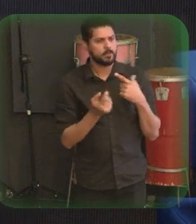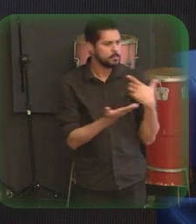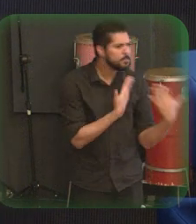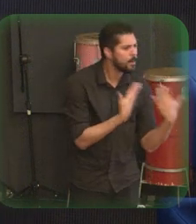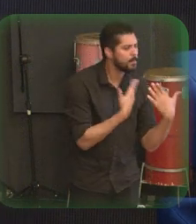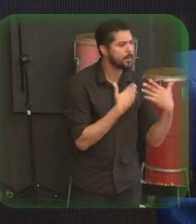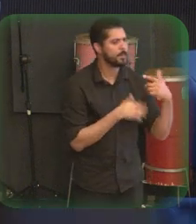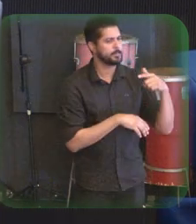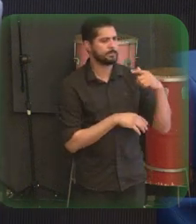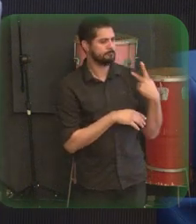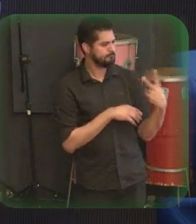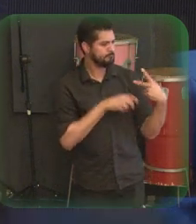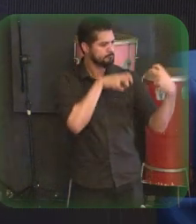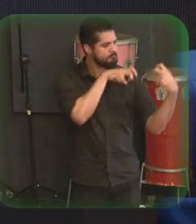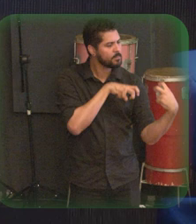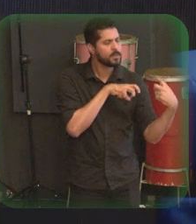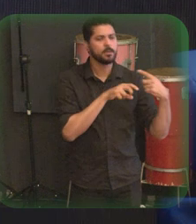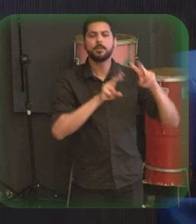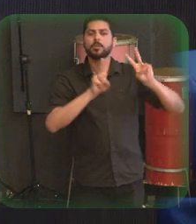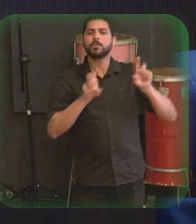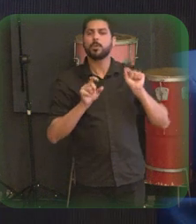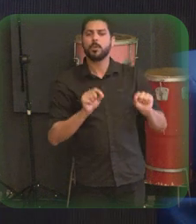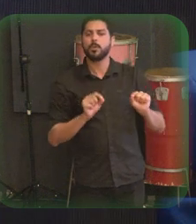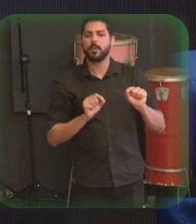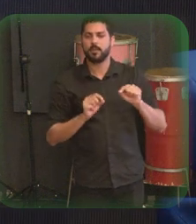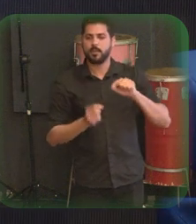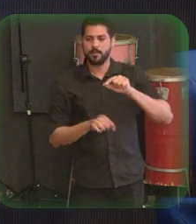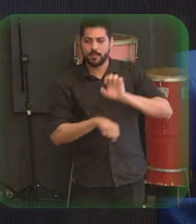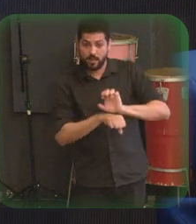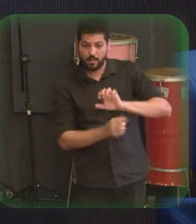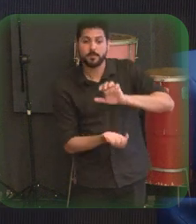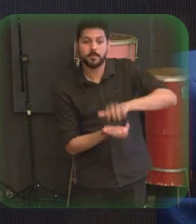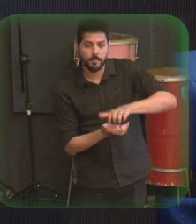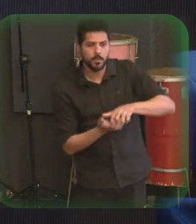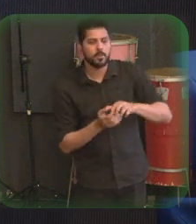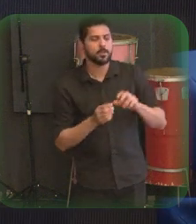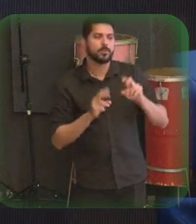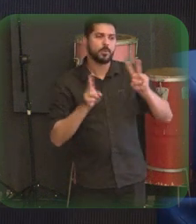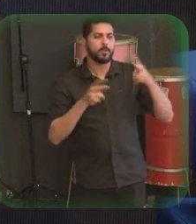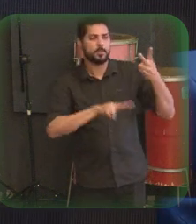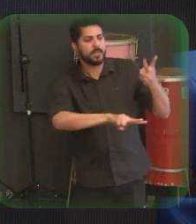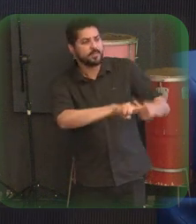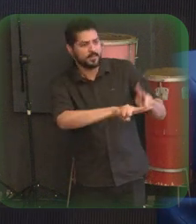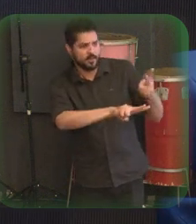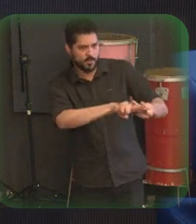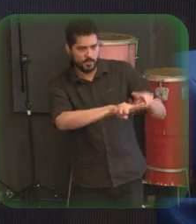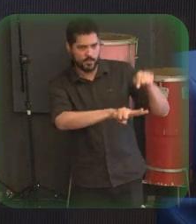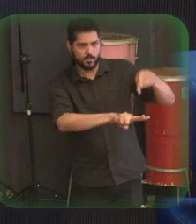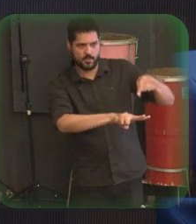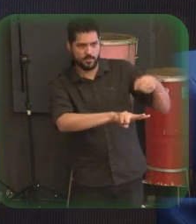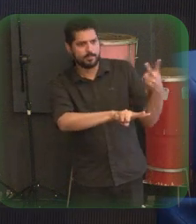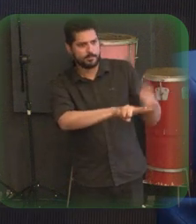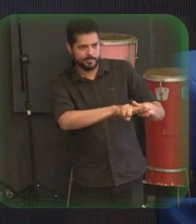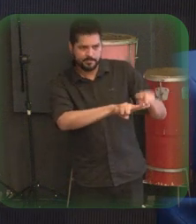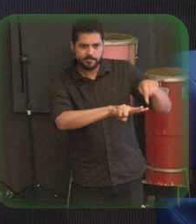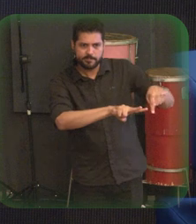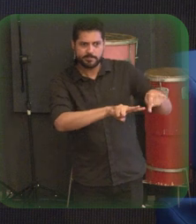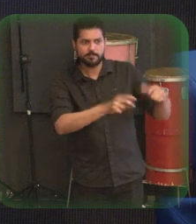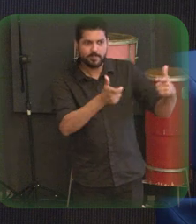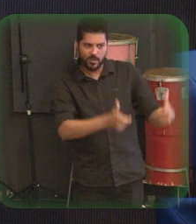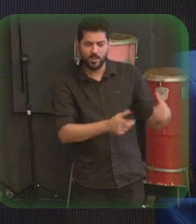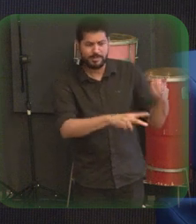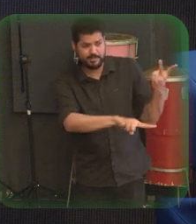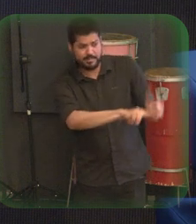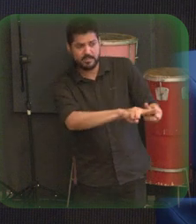sobre assuntos que dizem respeito ao Estado de Pernambuco como sistema prisional e o fato de sermos o